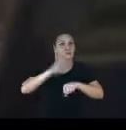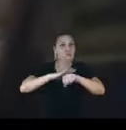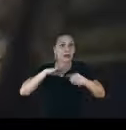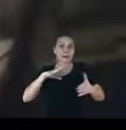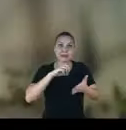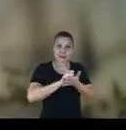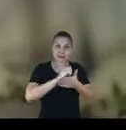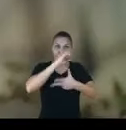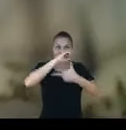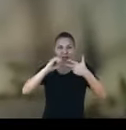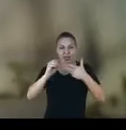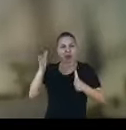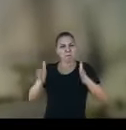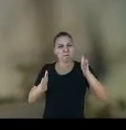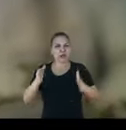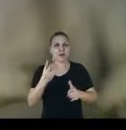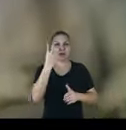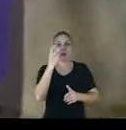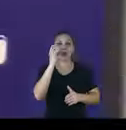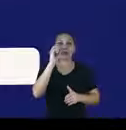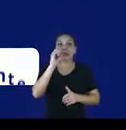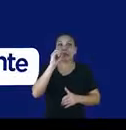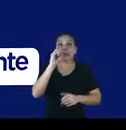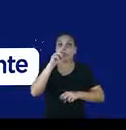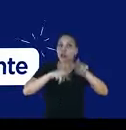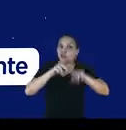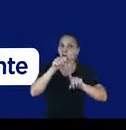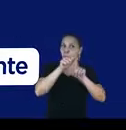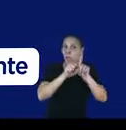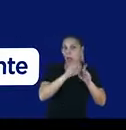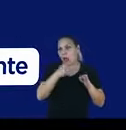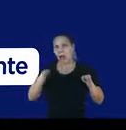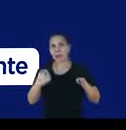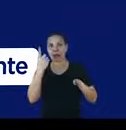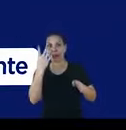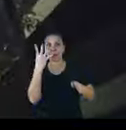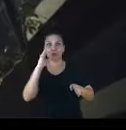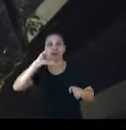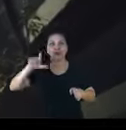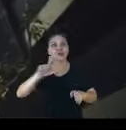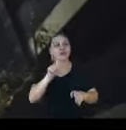o Enem de 30 de junho a 14 de julho, na página do participante.